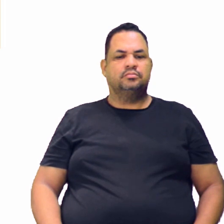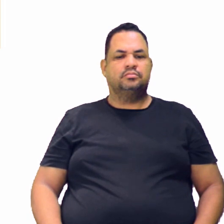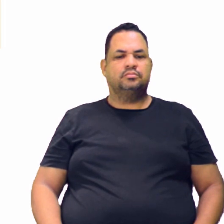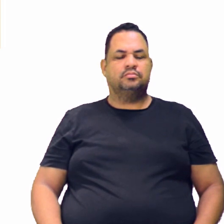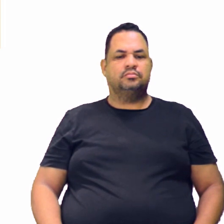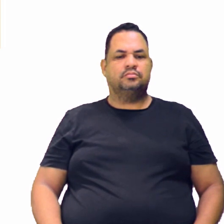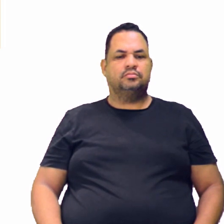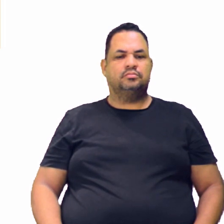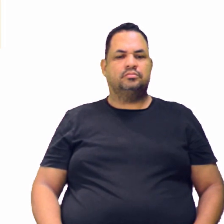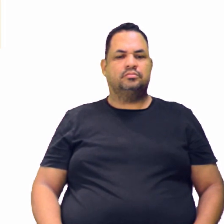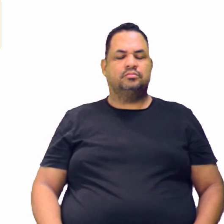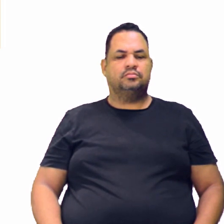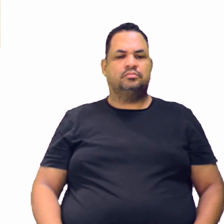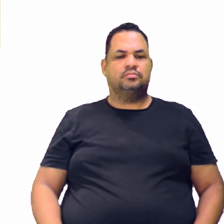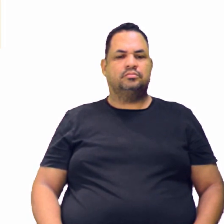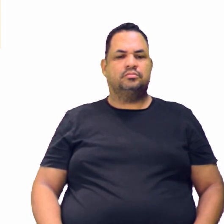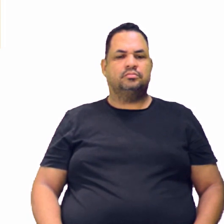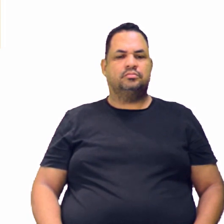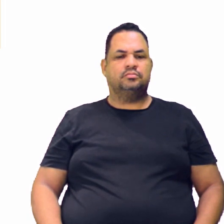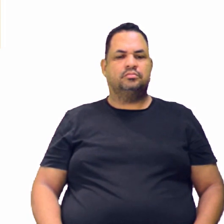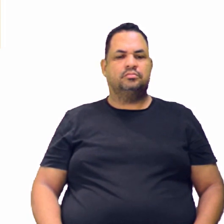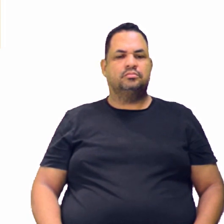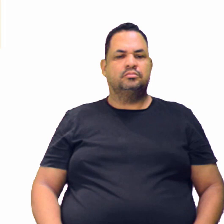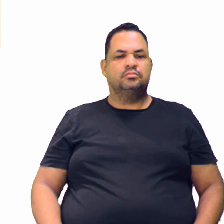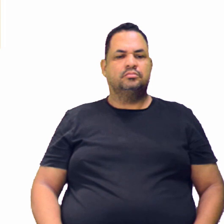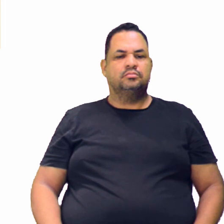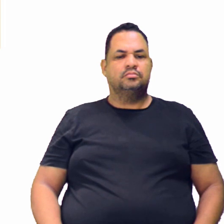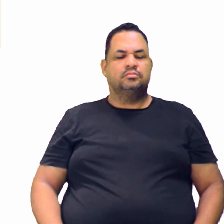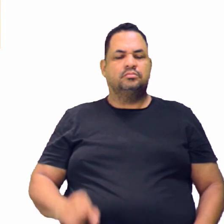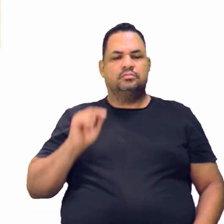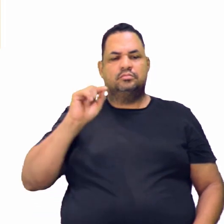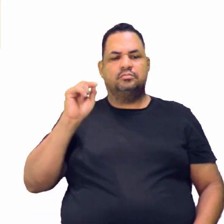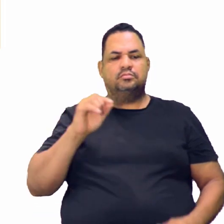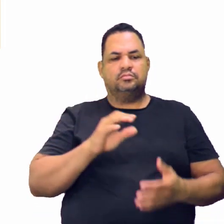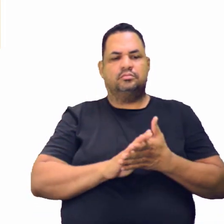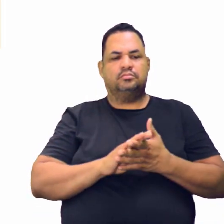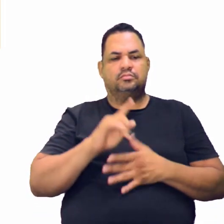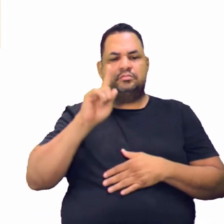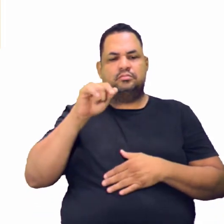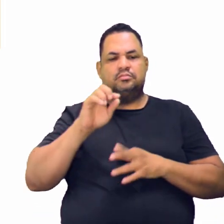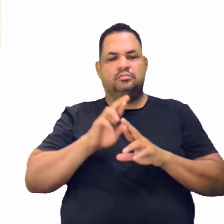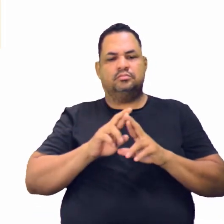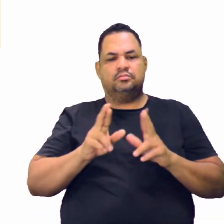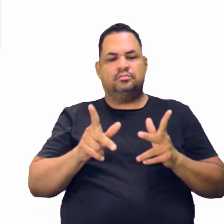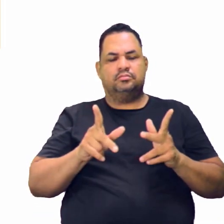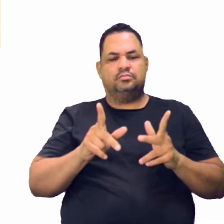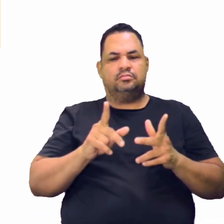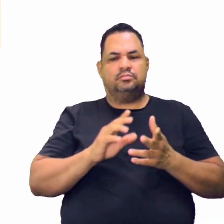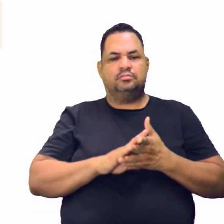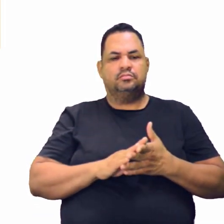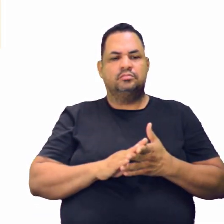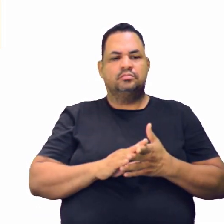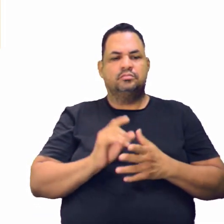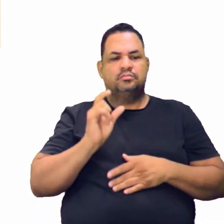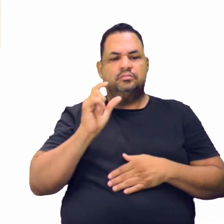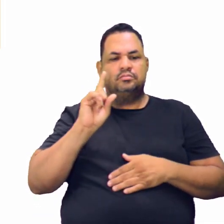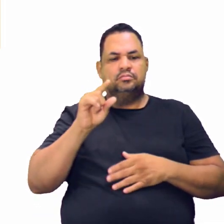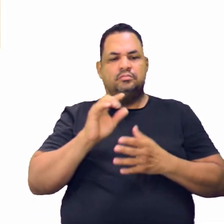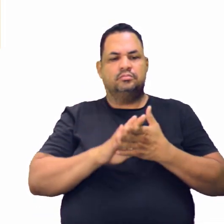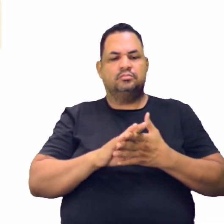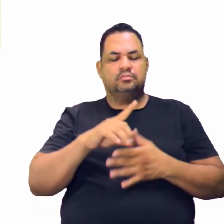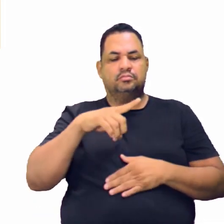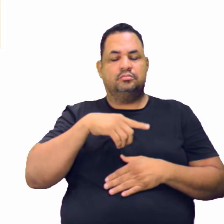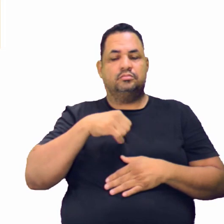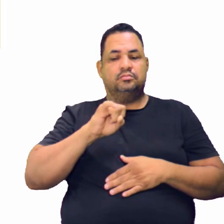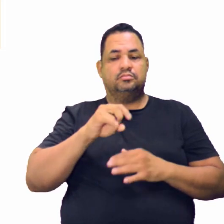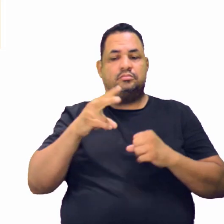ó. Assim, né? Trema. Acento diferencial. Olha, o nome já diz, diferencial. Se é